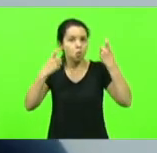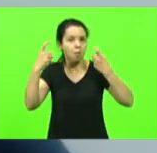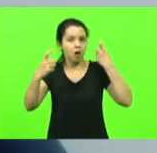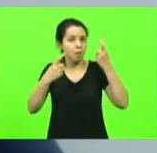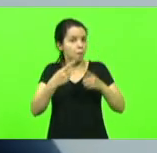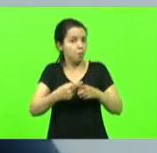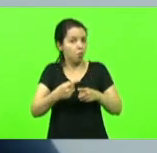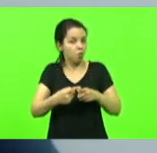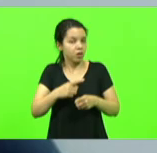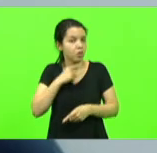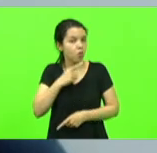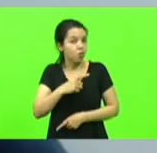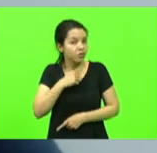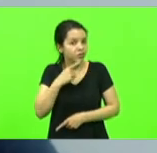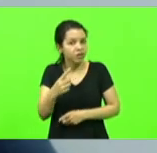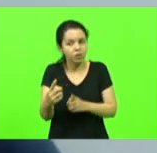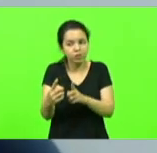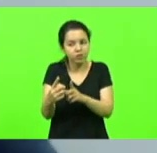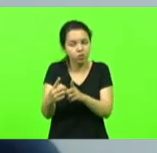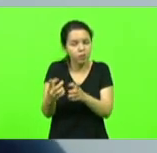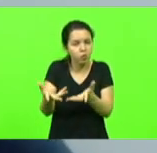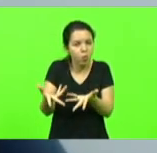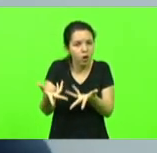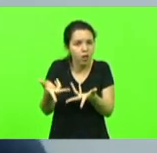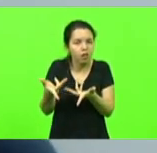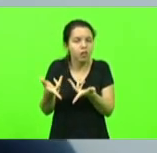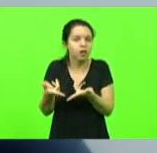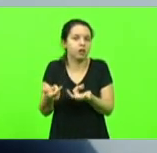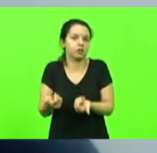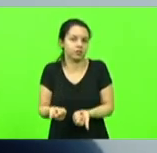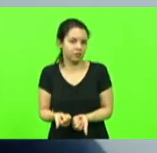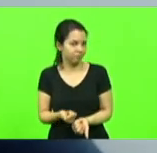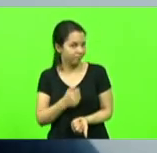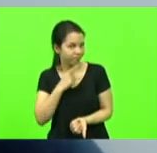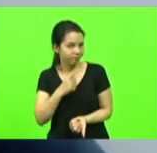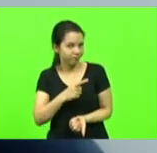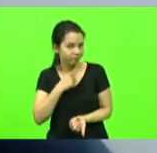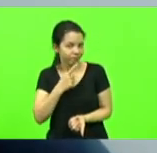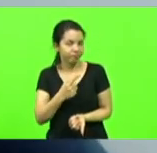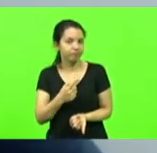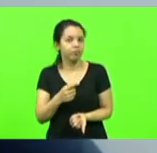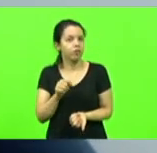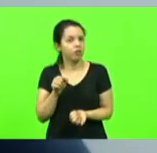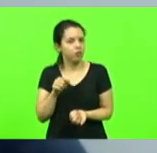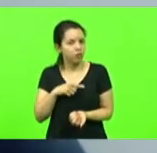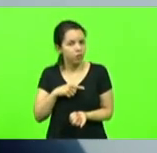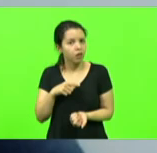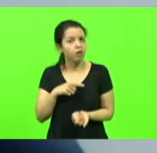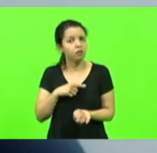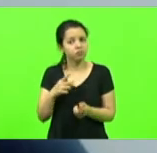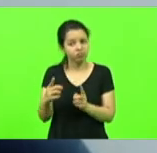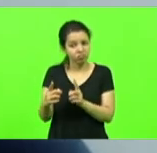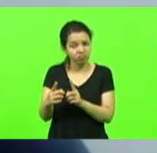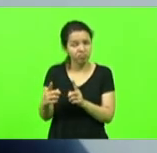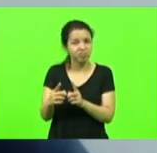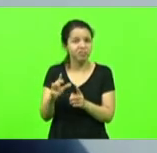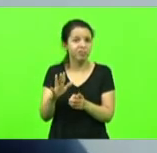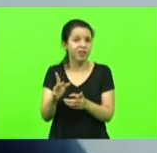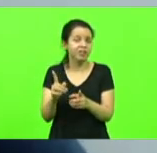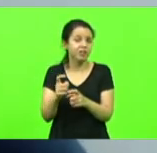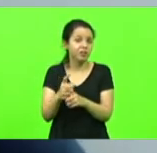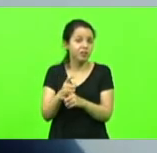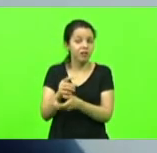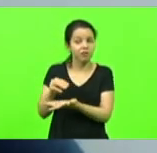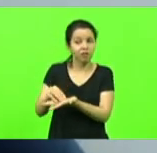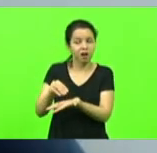conseguem prestar um atendimento de qualidade, né, estão sim prestando, mas com a dificuldade desses profissionais, que